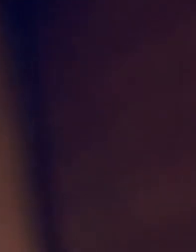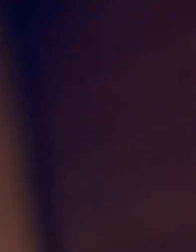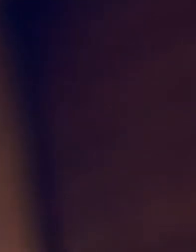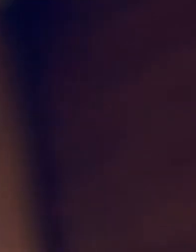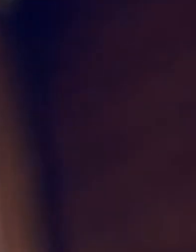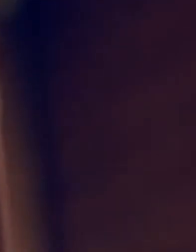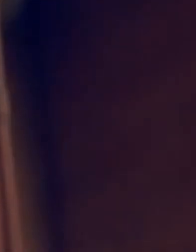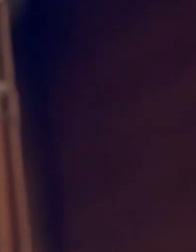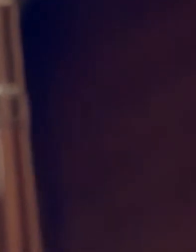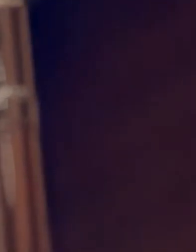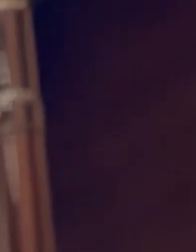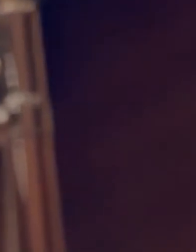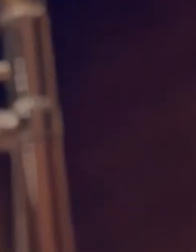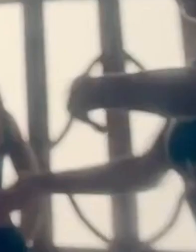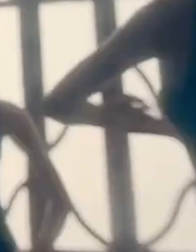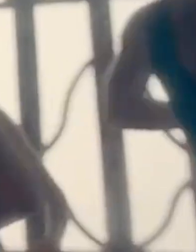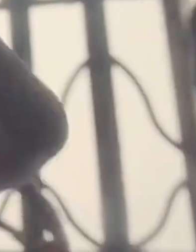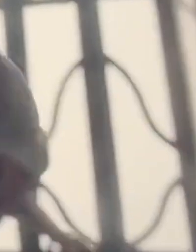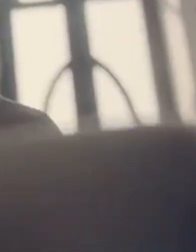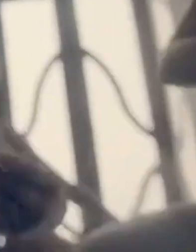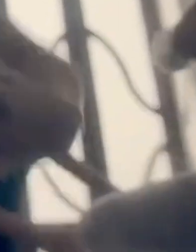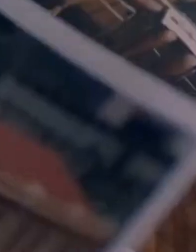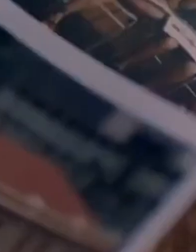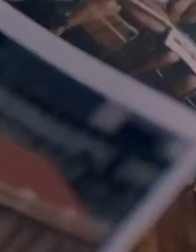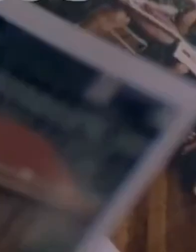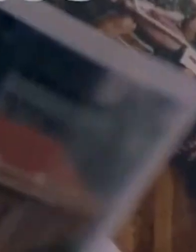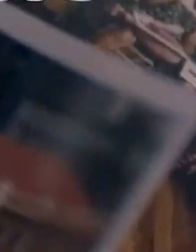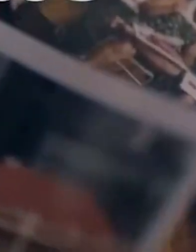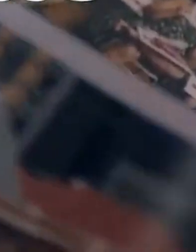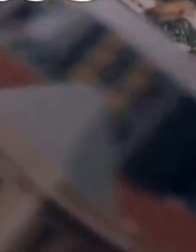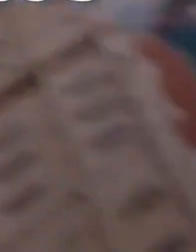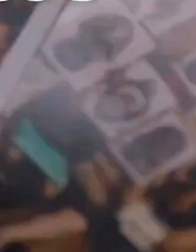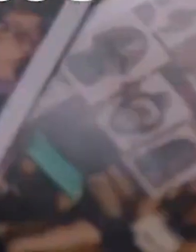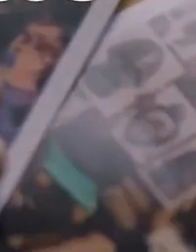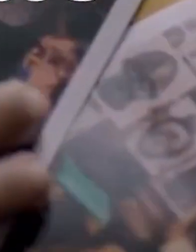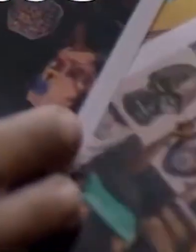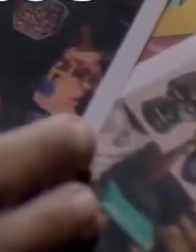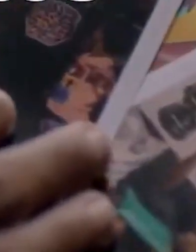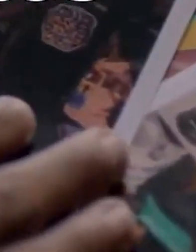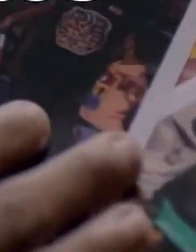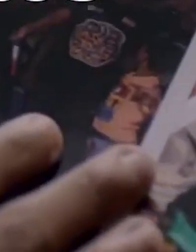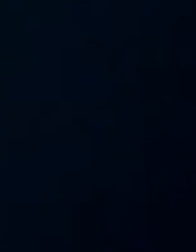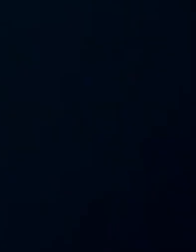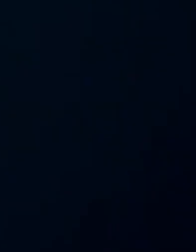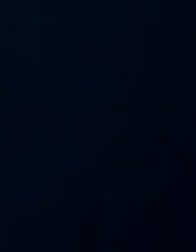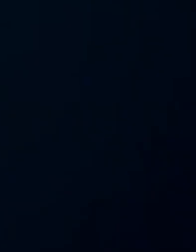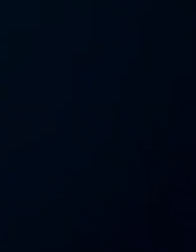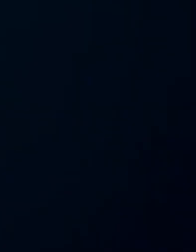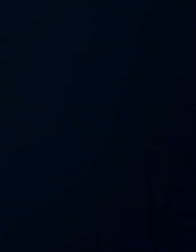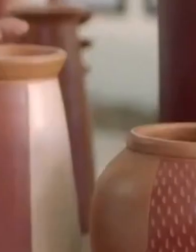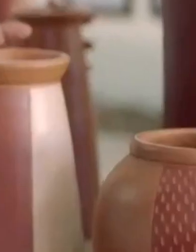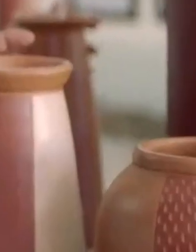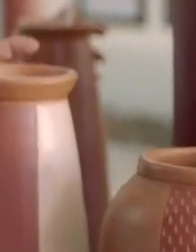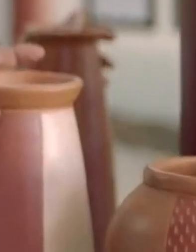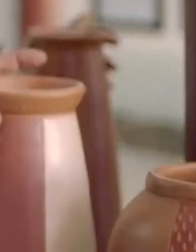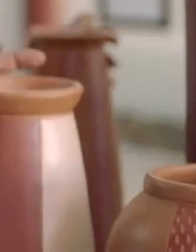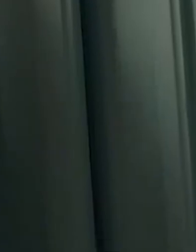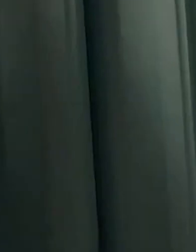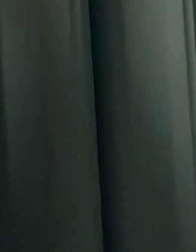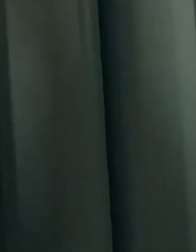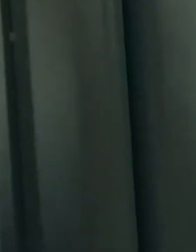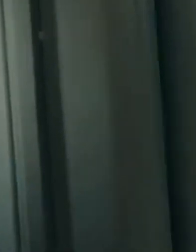nossas manifestações culturais. Ao todo, são mais de 200 projetos criados, apoiados